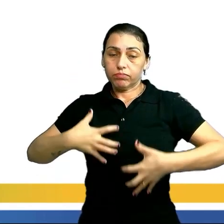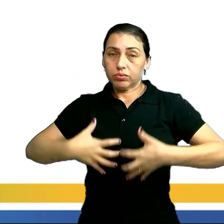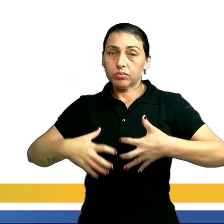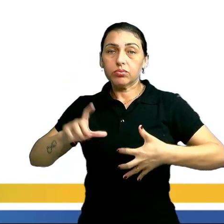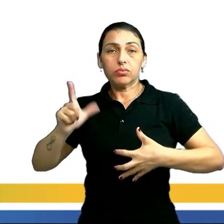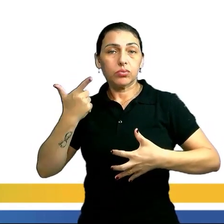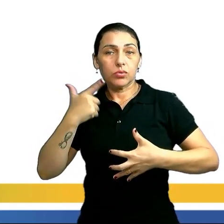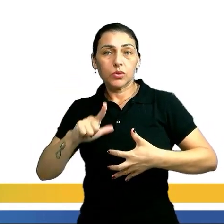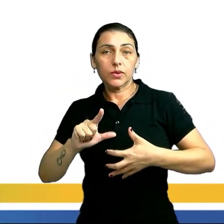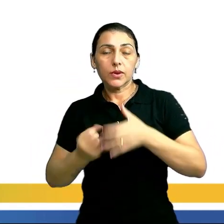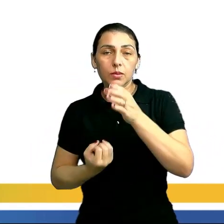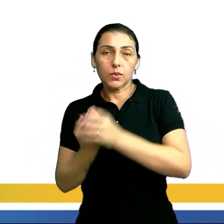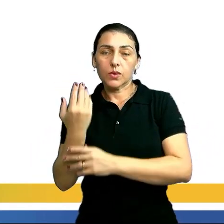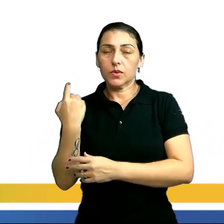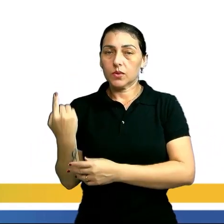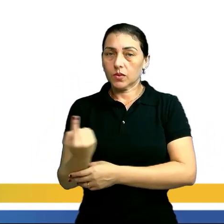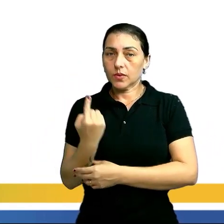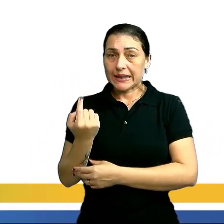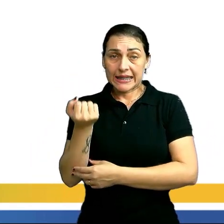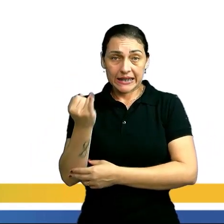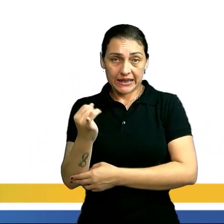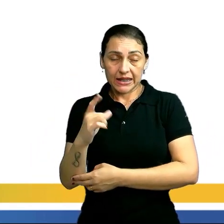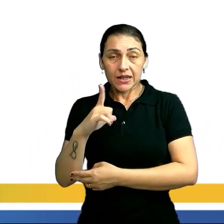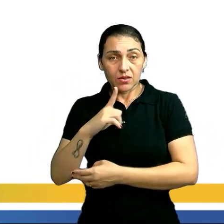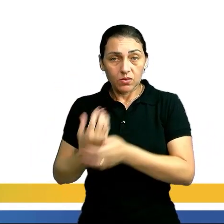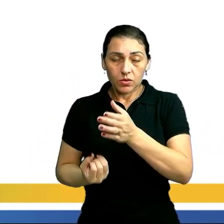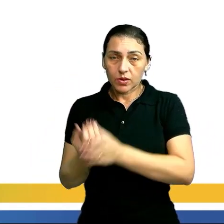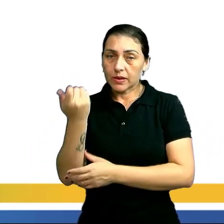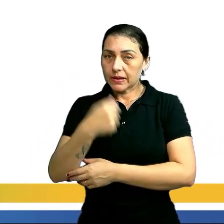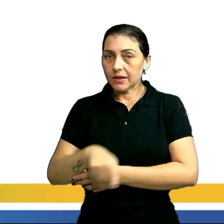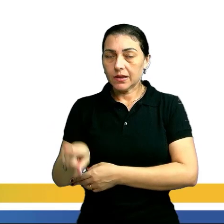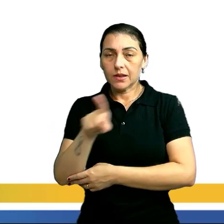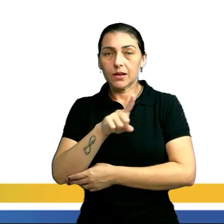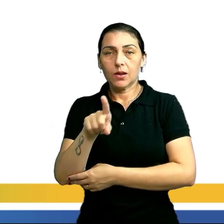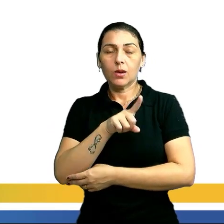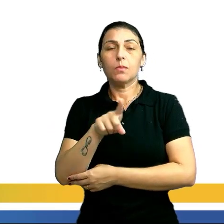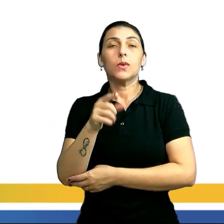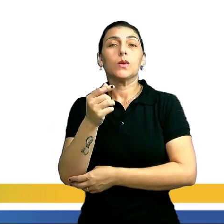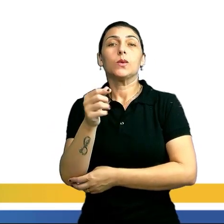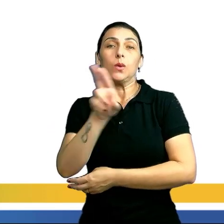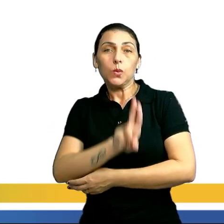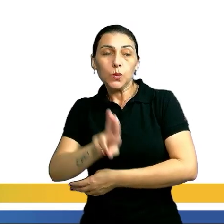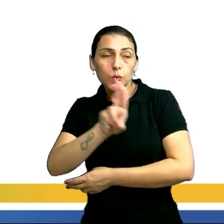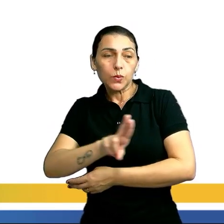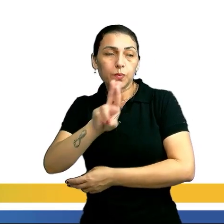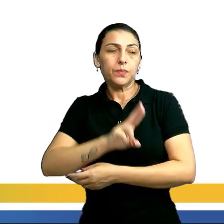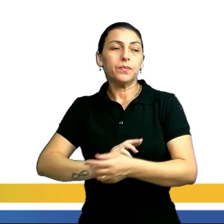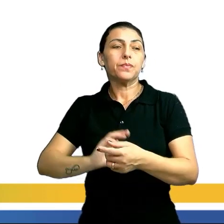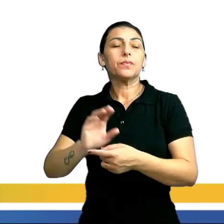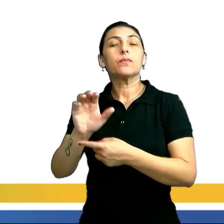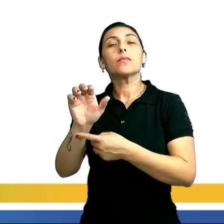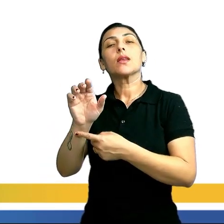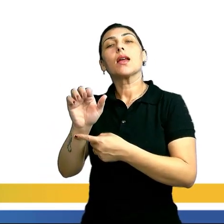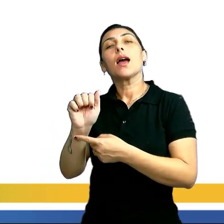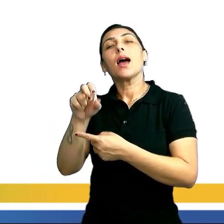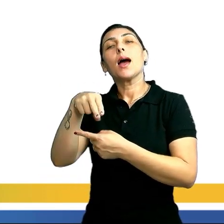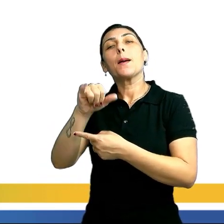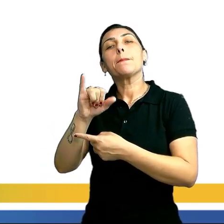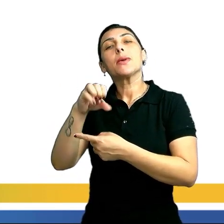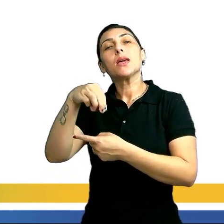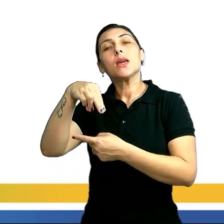produzir. Então não, se produz, então não precisa estar consumindo. Os aminoácidos